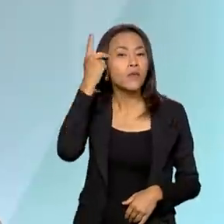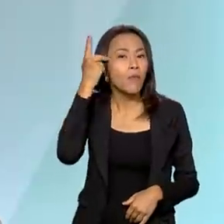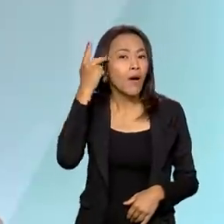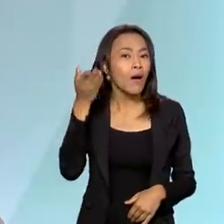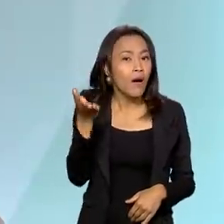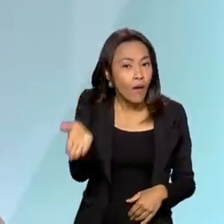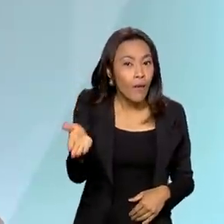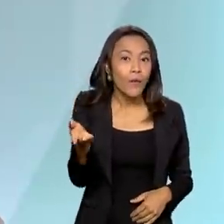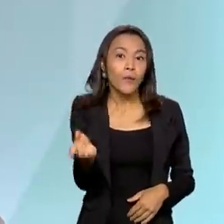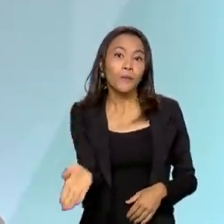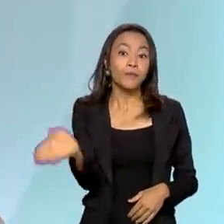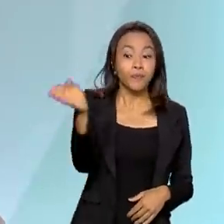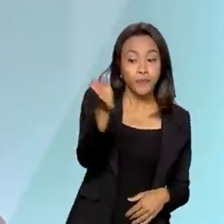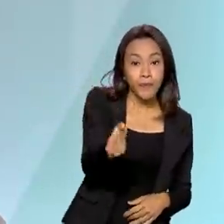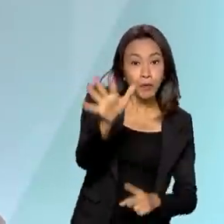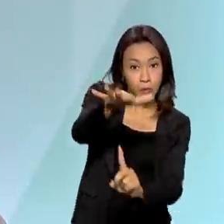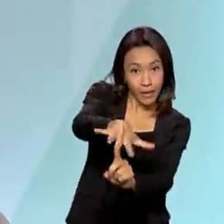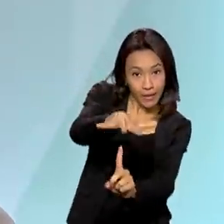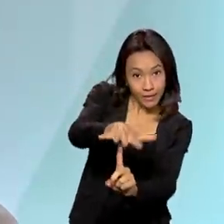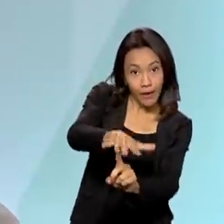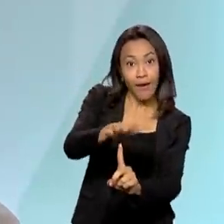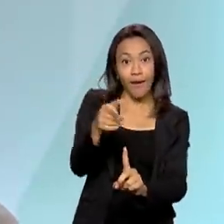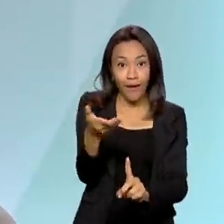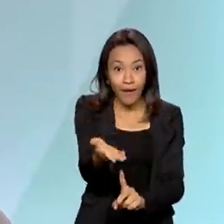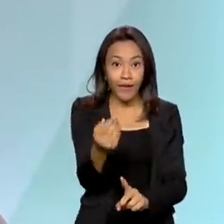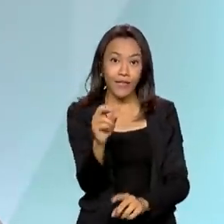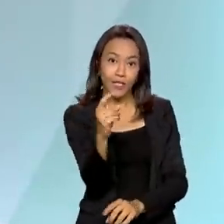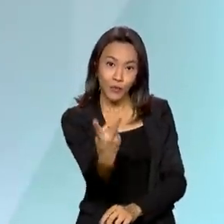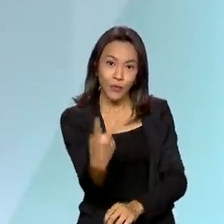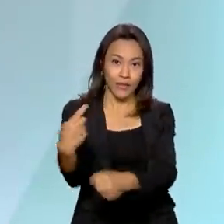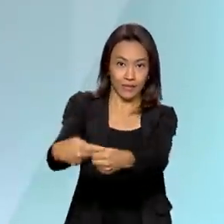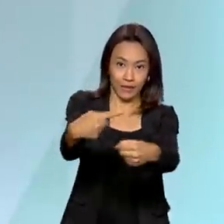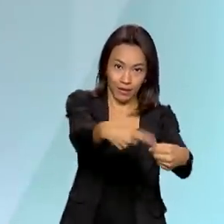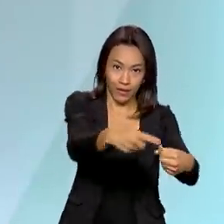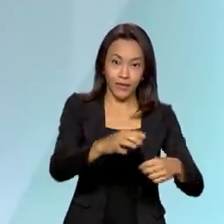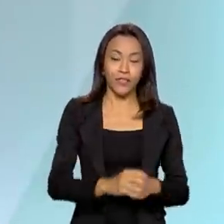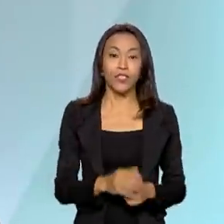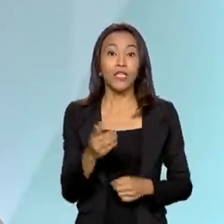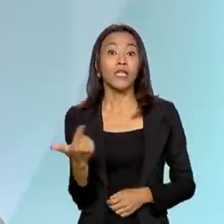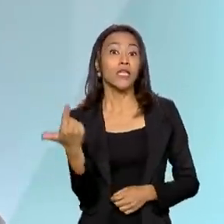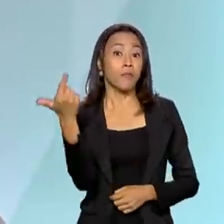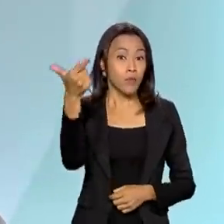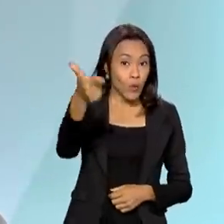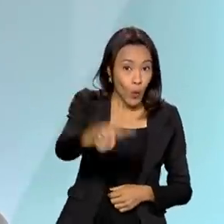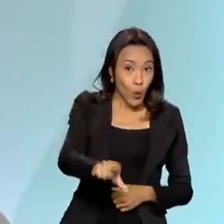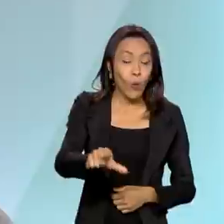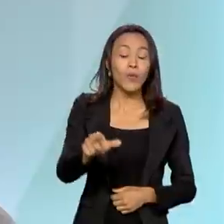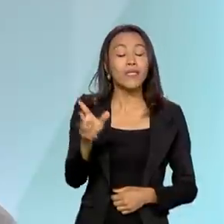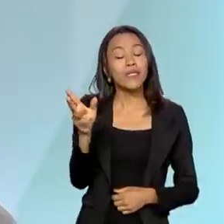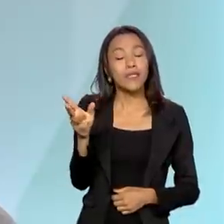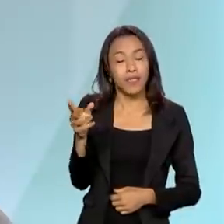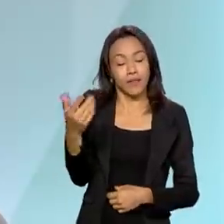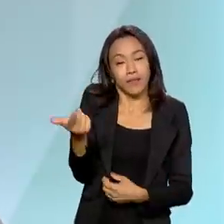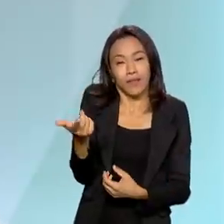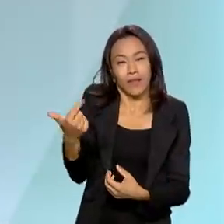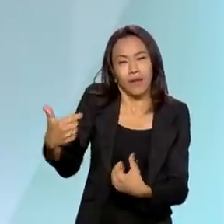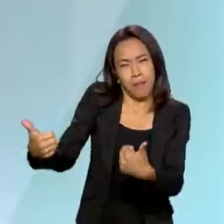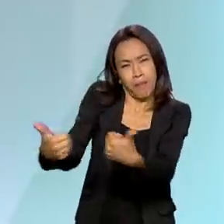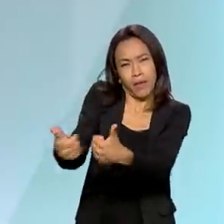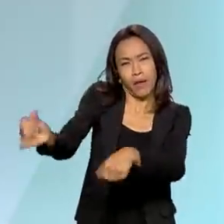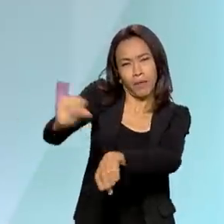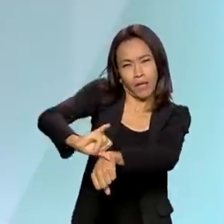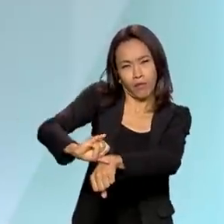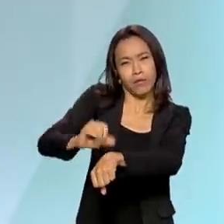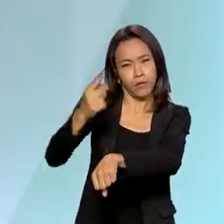Paulo. Fui até o Paraná, Toledo e Cascavel, no Paraná. Fui até Barueri, em São Paulo também, do lado da capital.